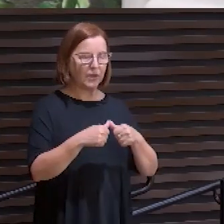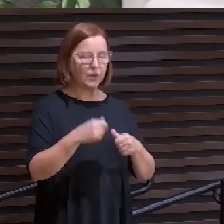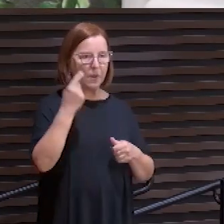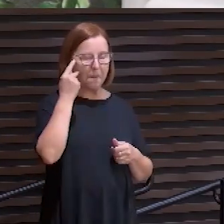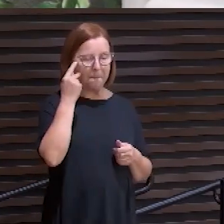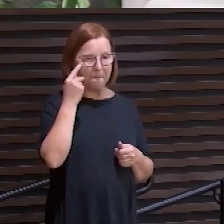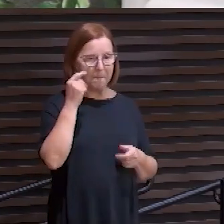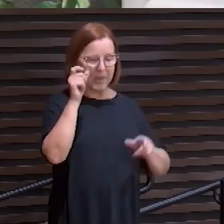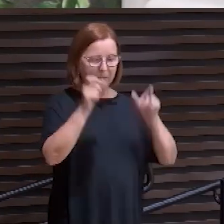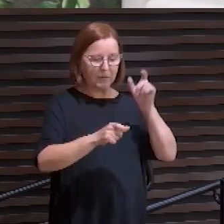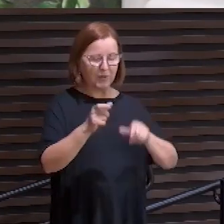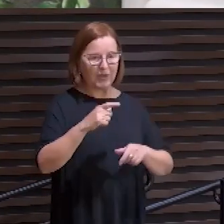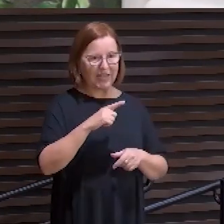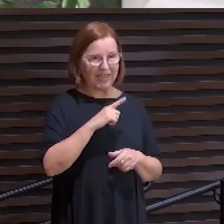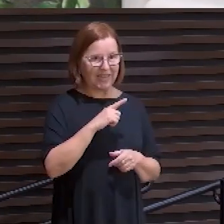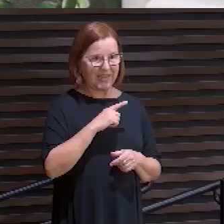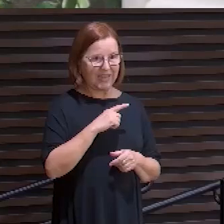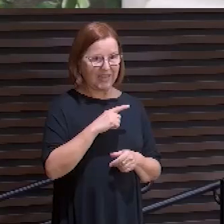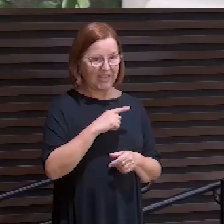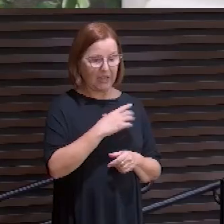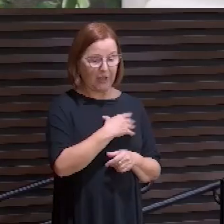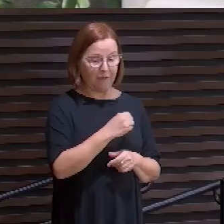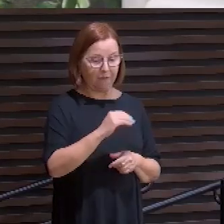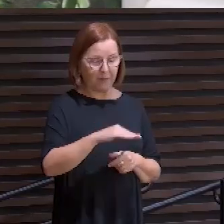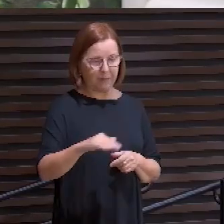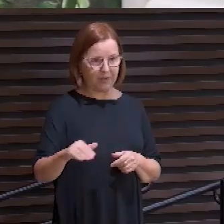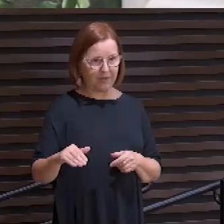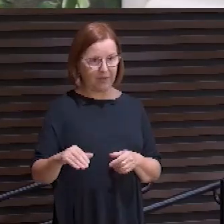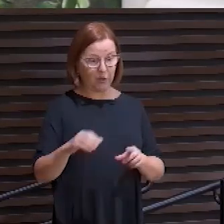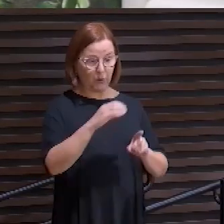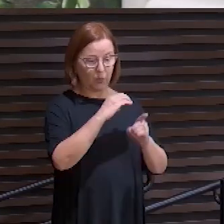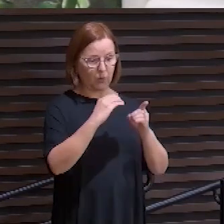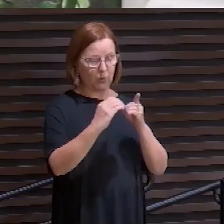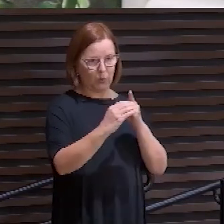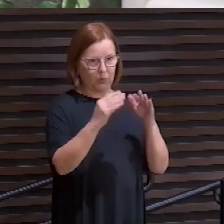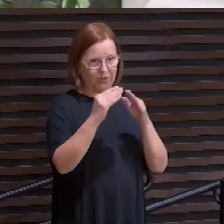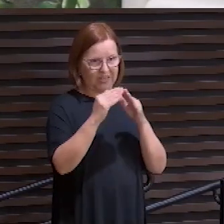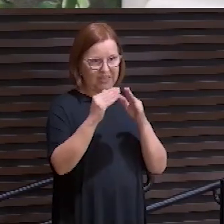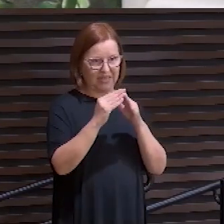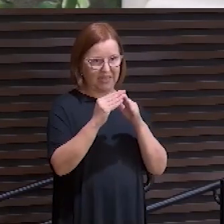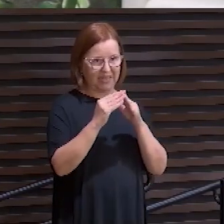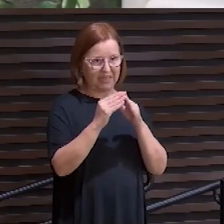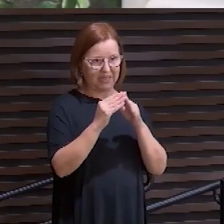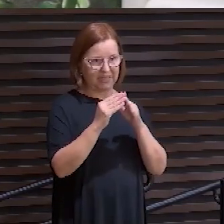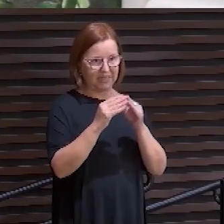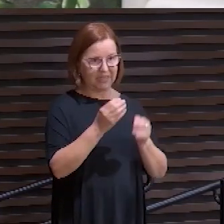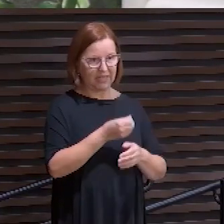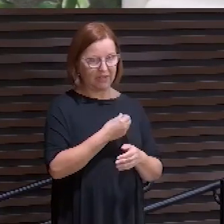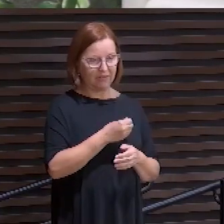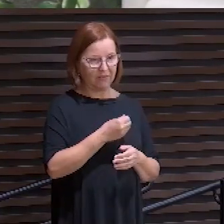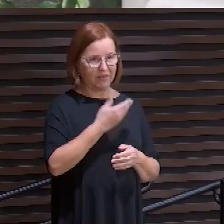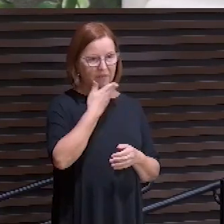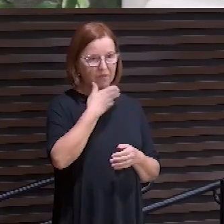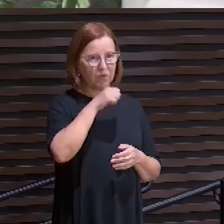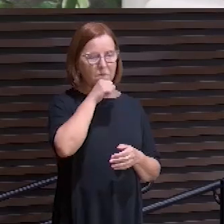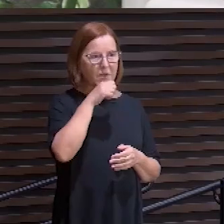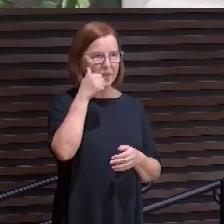crianças pequenas, o culto doméstico é a vivência do pai, da